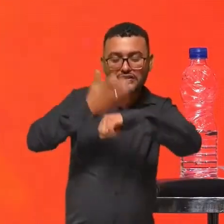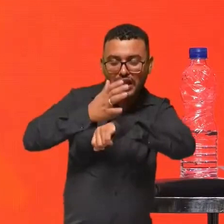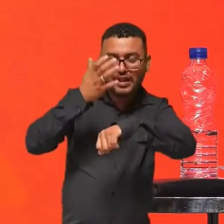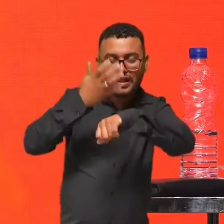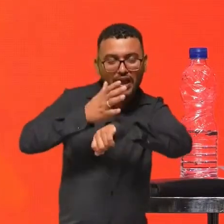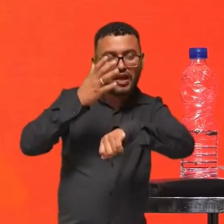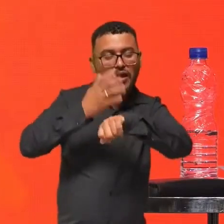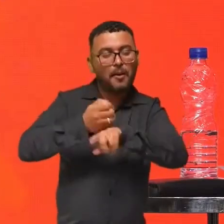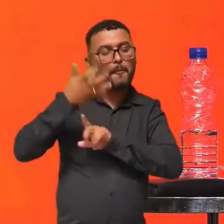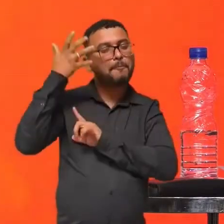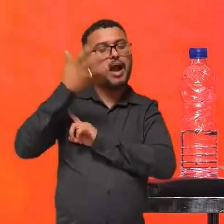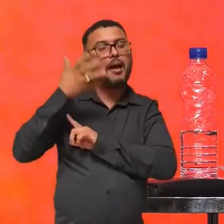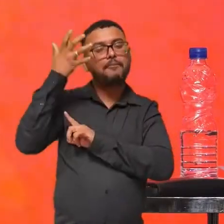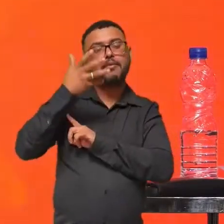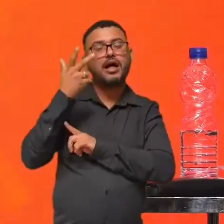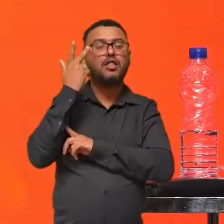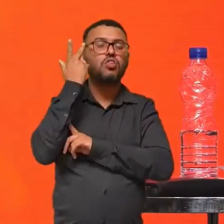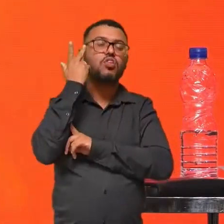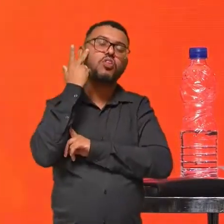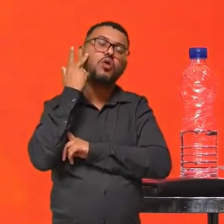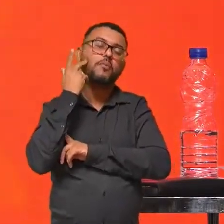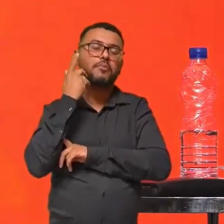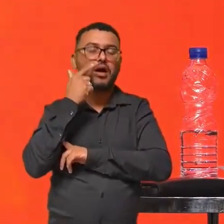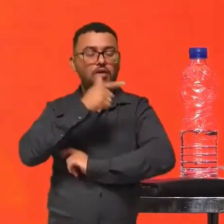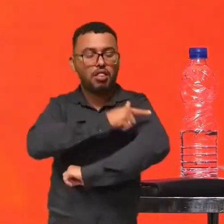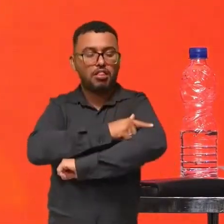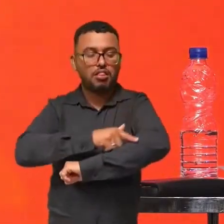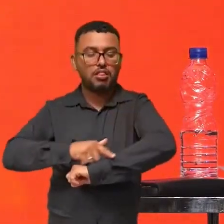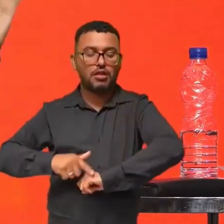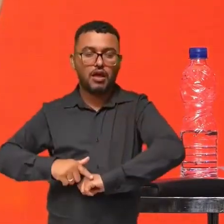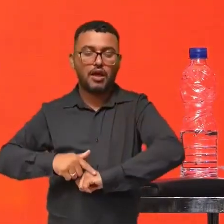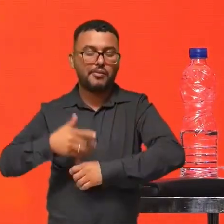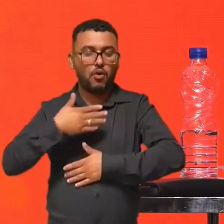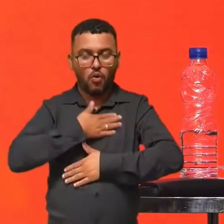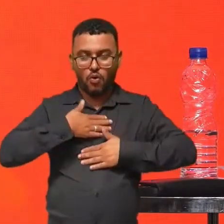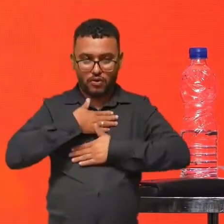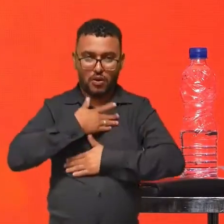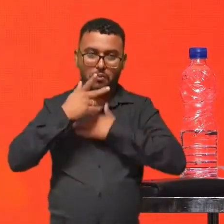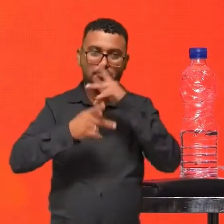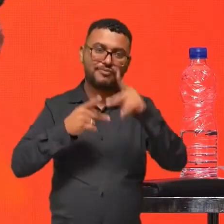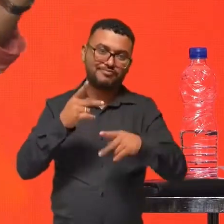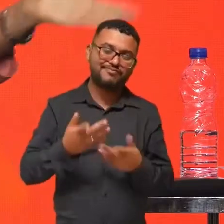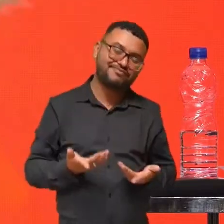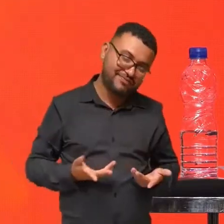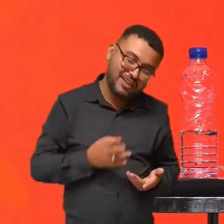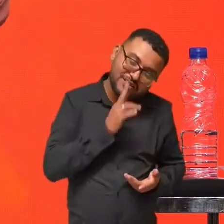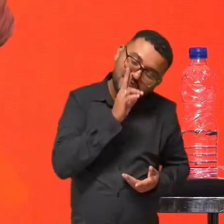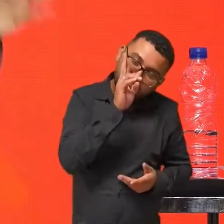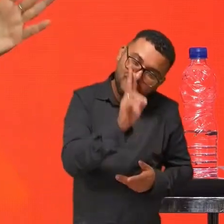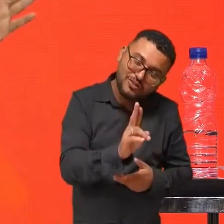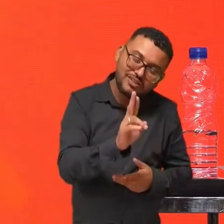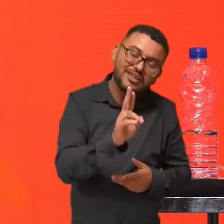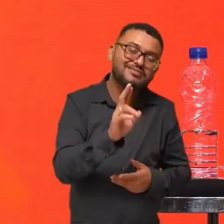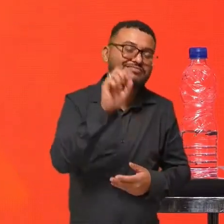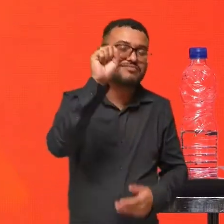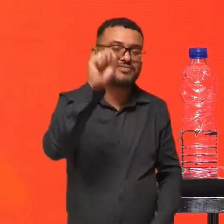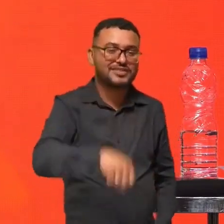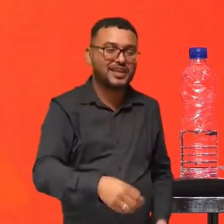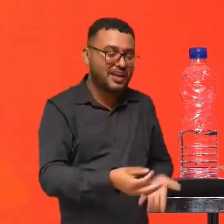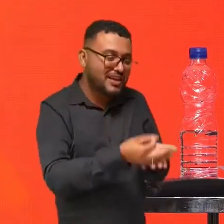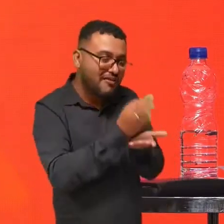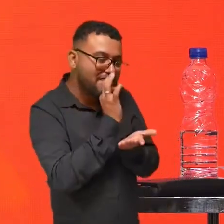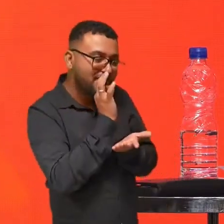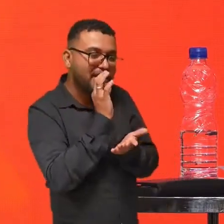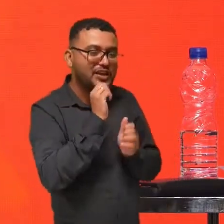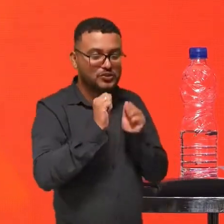natural, simpático e agradável para o público. Então, a resposta é sim. Café da manhã com o presidente e o dia inteiro com o